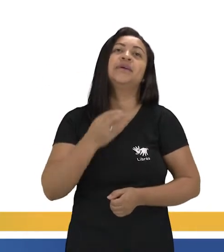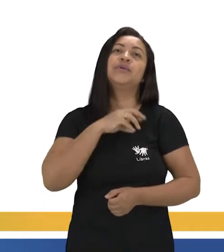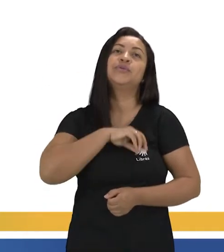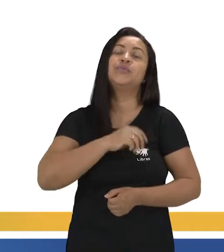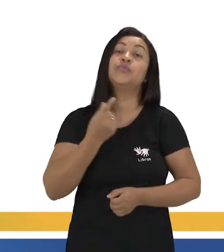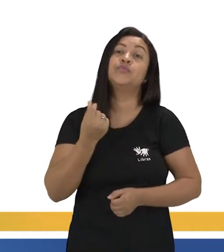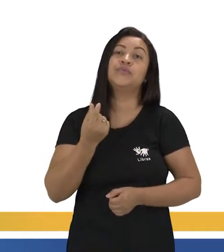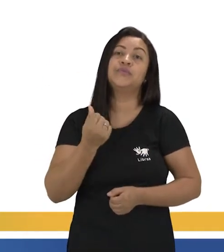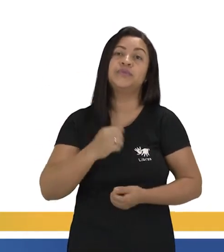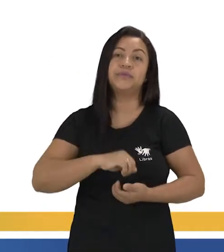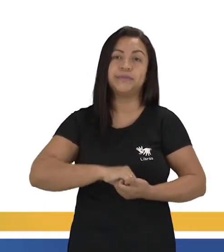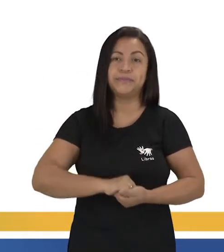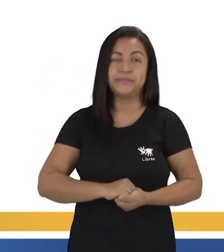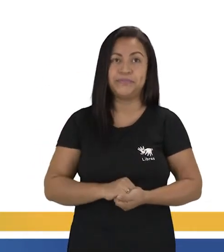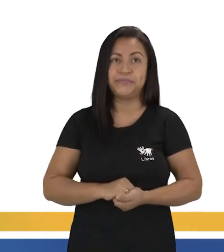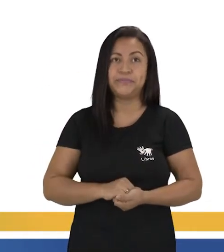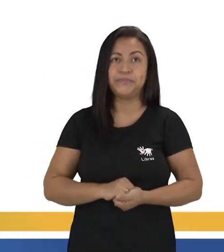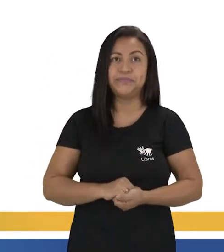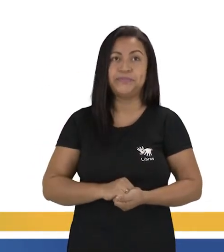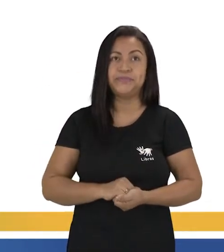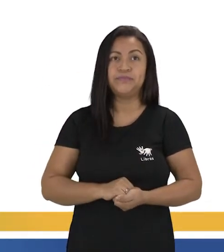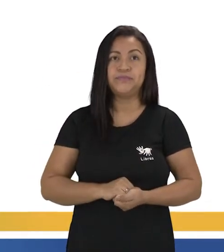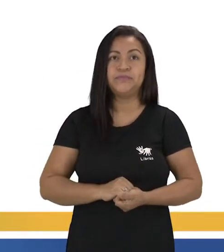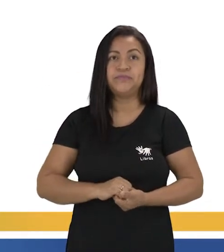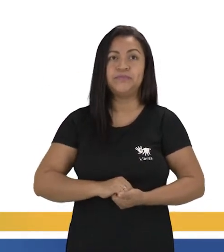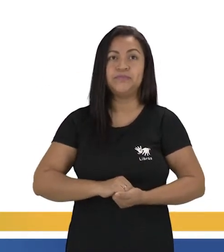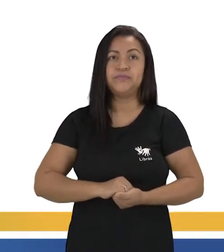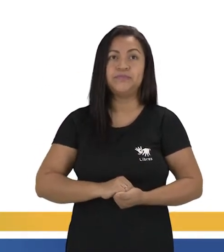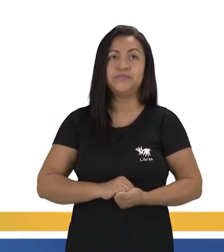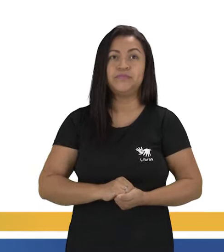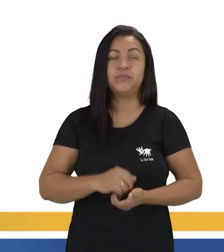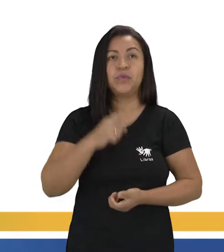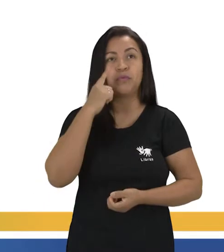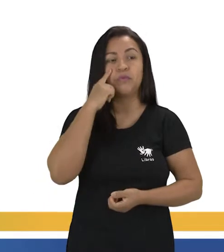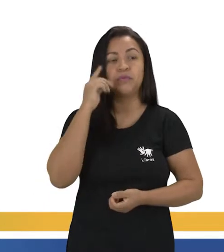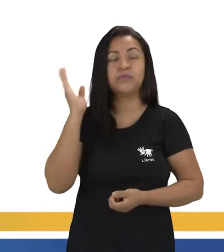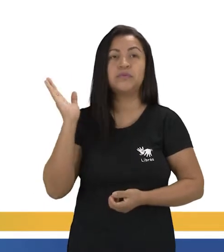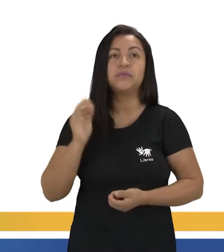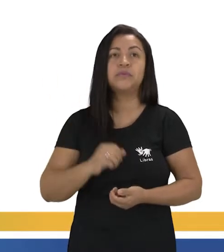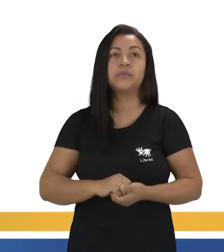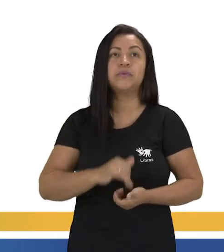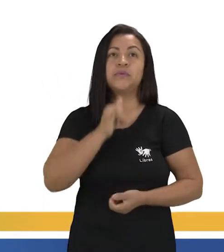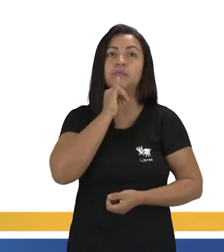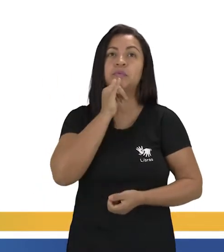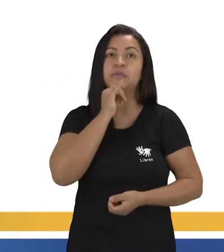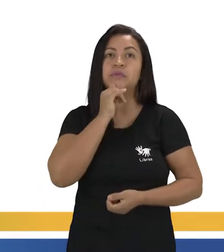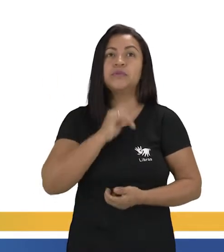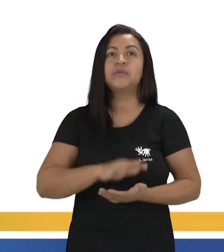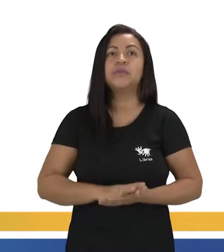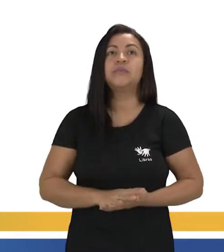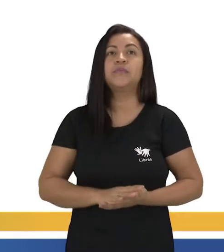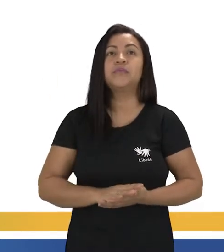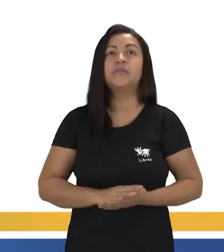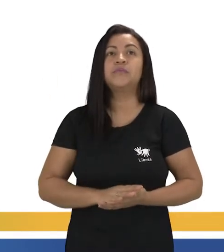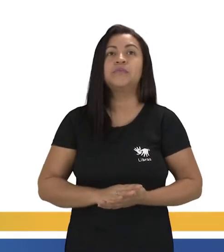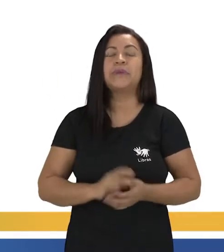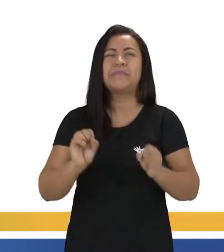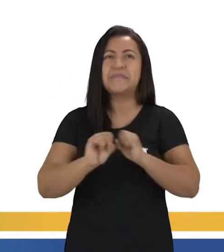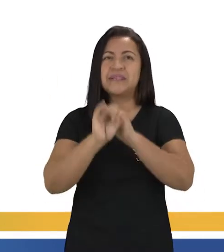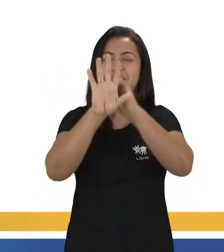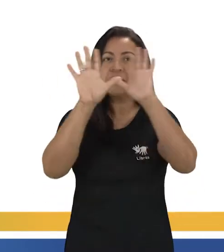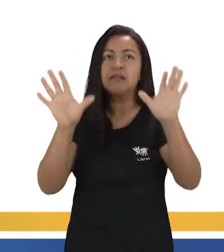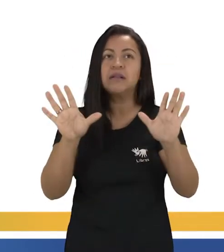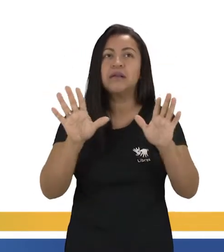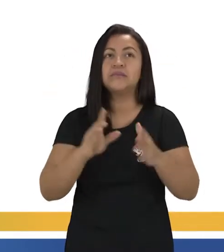Tudo bem? Como vocês podem ver, nesse caso, no exemplo, é um pouco mais implícito. Ela tinha ganhado